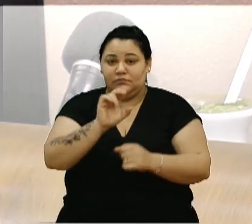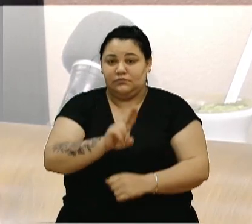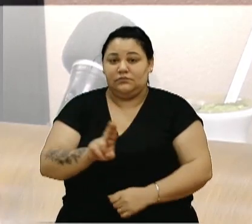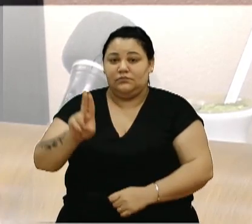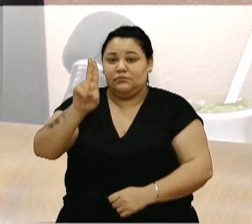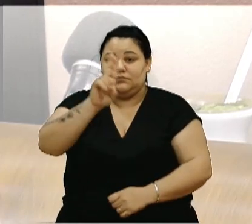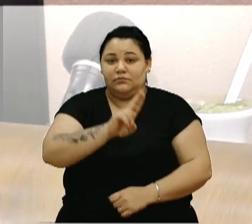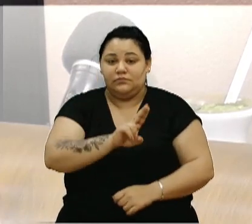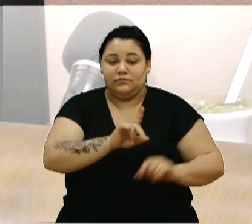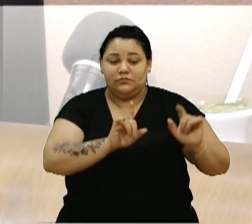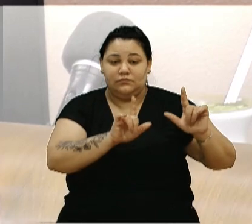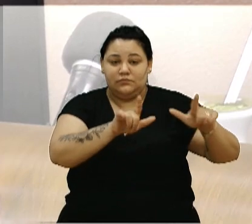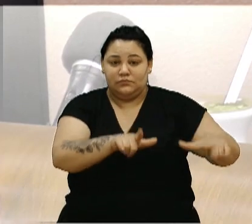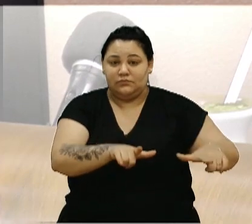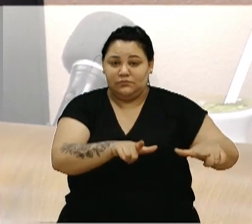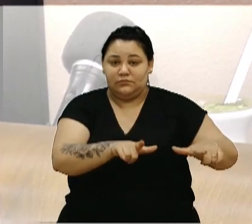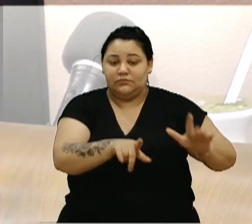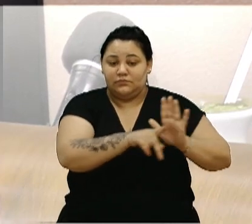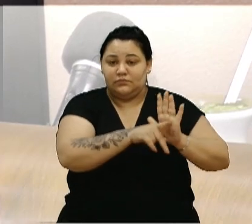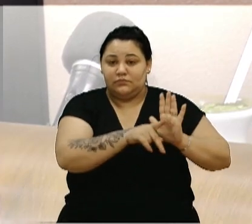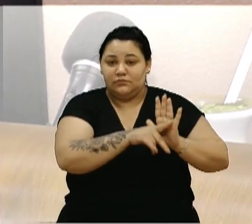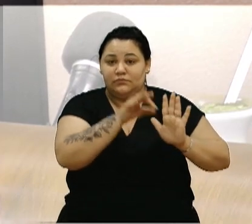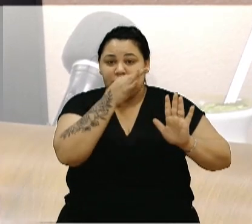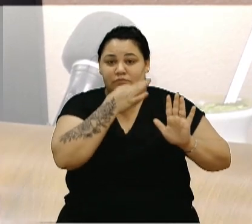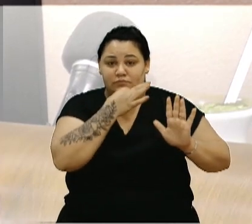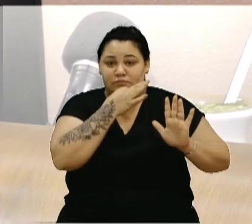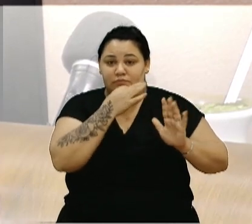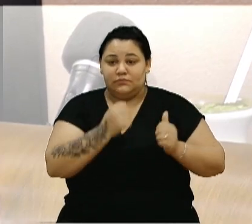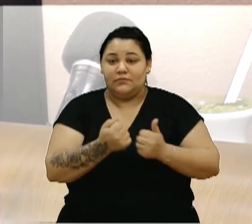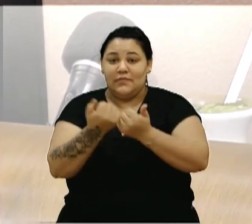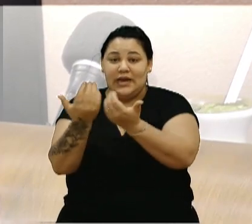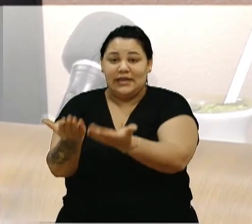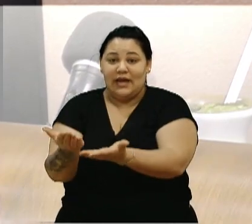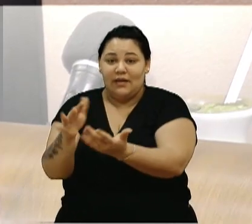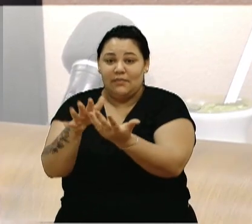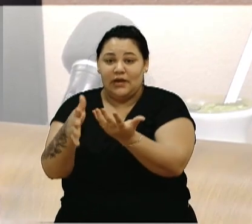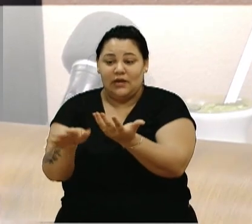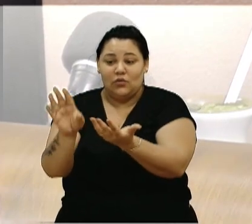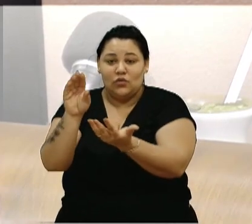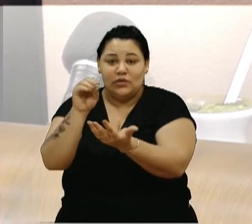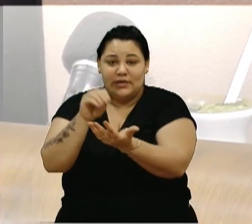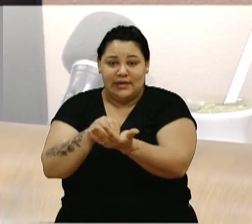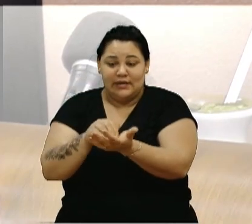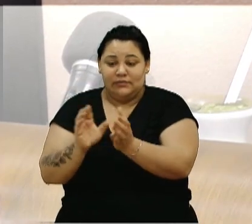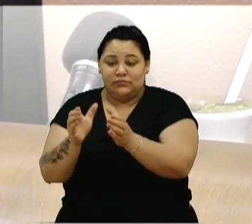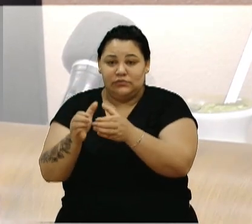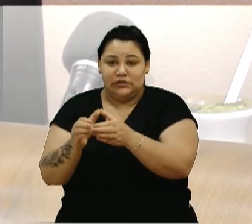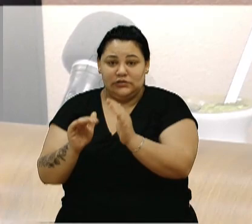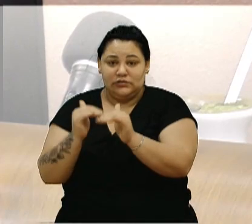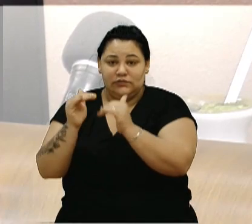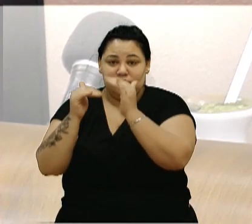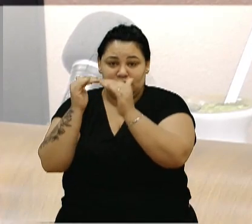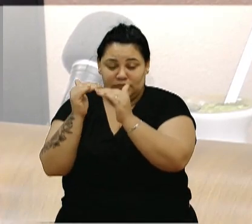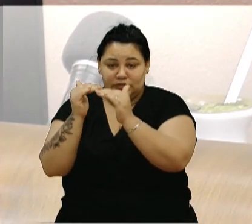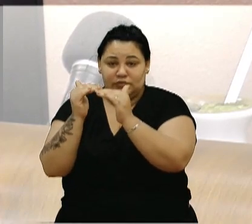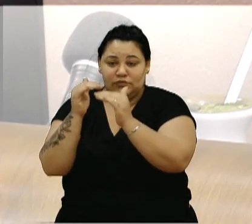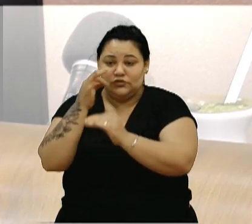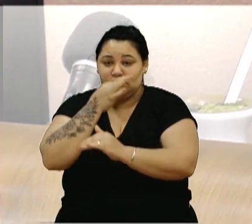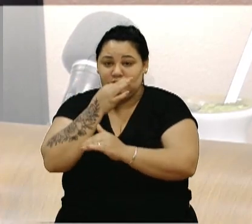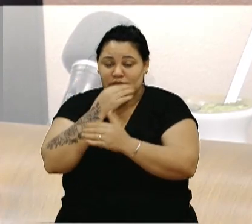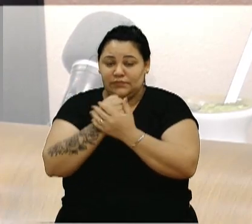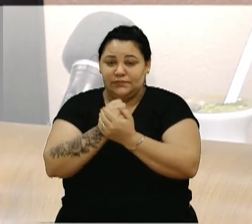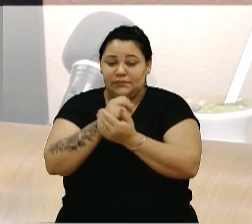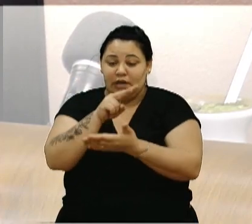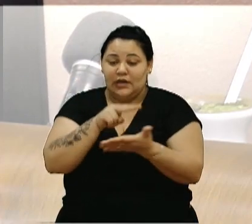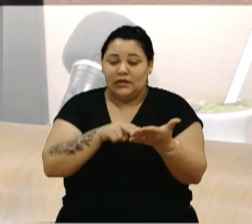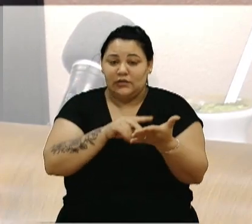imóvel pertencente ao município de Caxias do Sul para a Codeca, Companhia de Desenvolvimento de Caxias do Sul. Relator, vereador Wagner